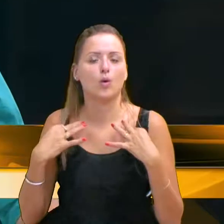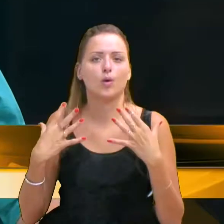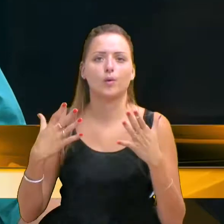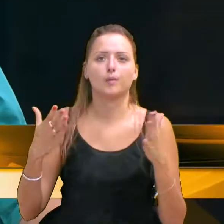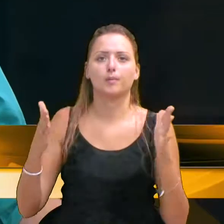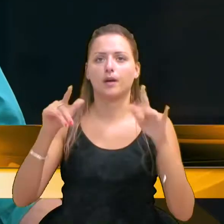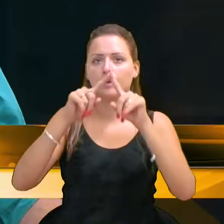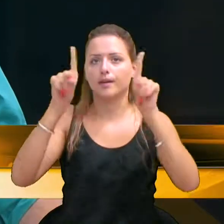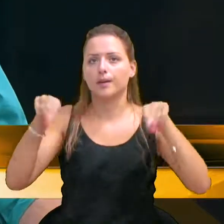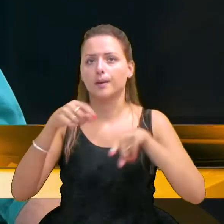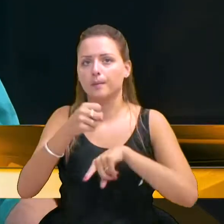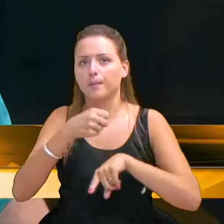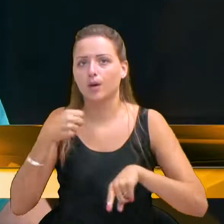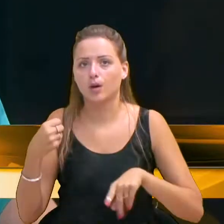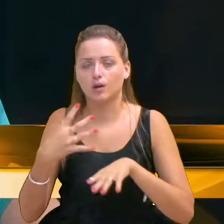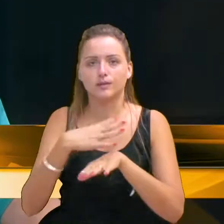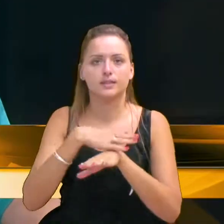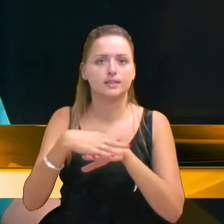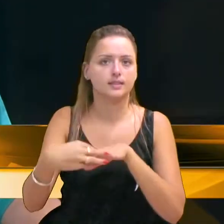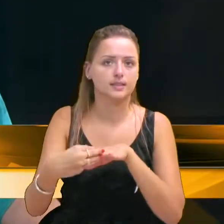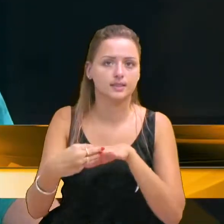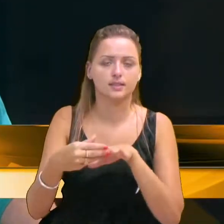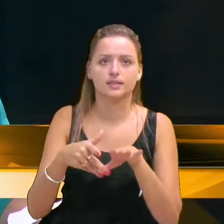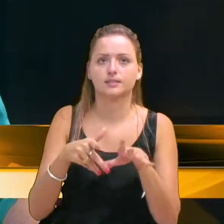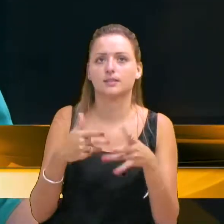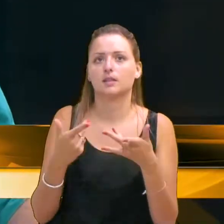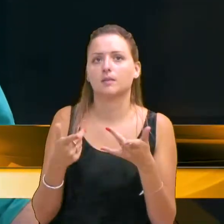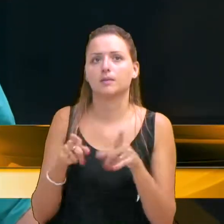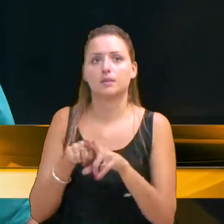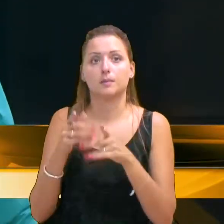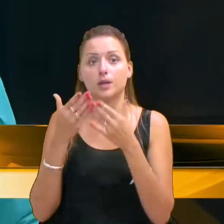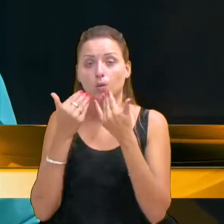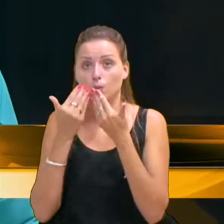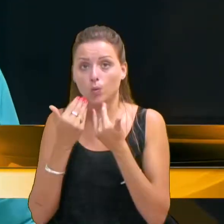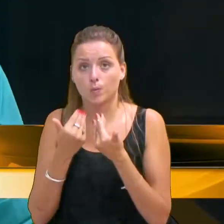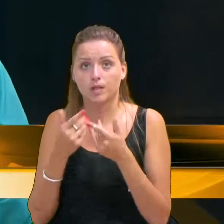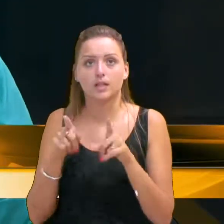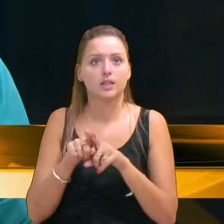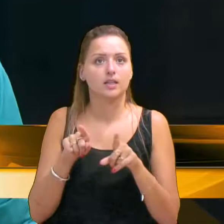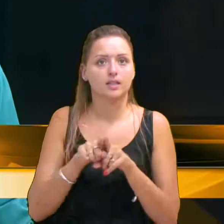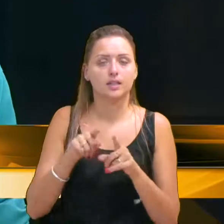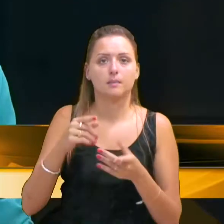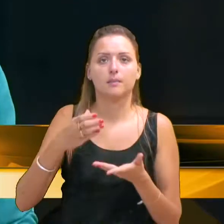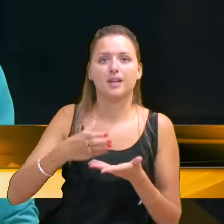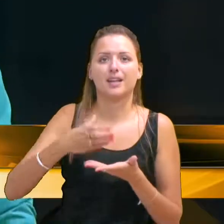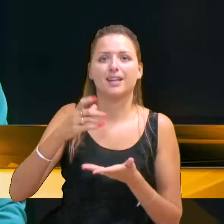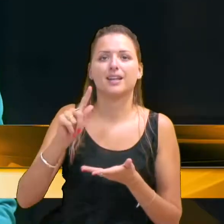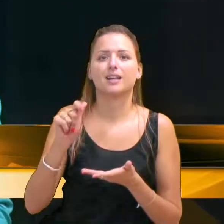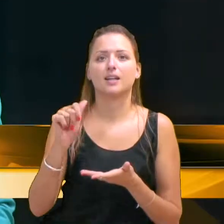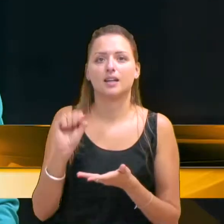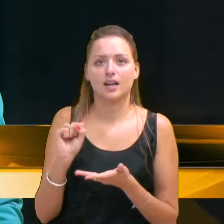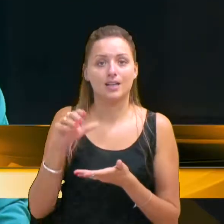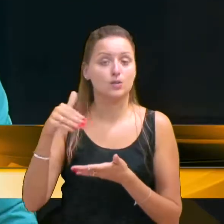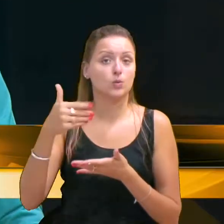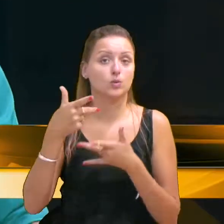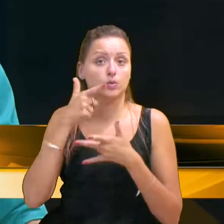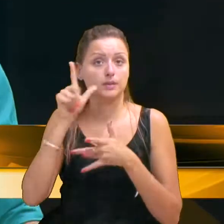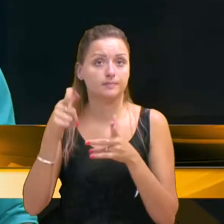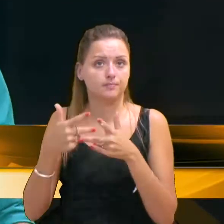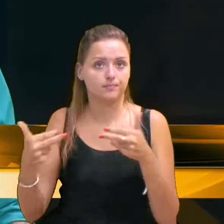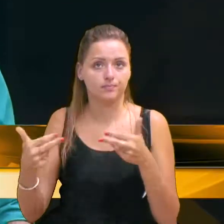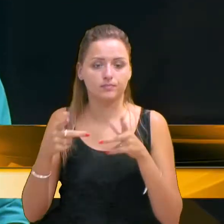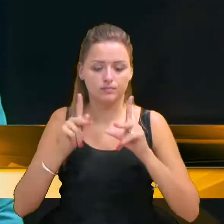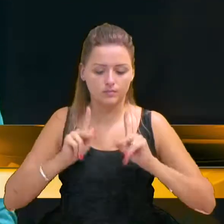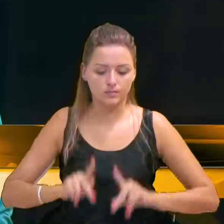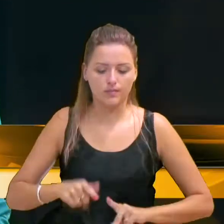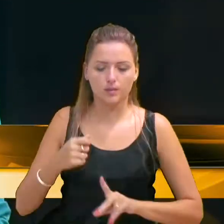móveis, calçados, alimentos, distribui até botijão de gás também, conforme eles vão arrecadando alguma coisa. Então, pessoas assim